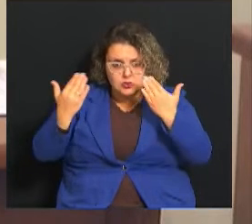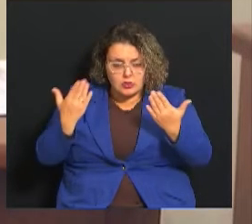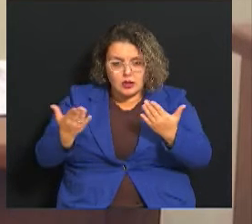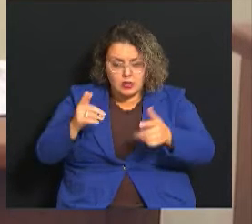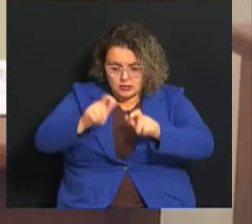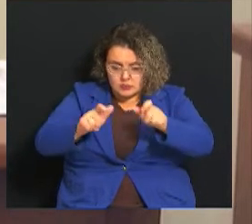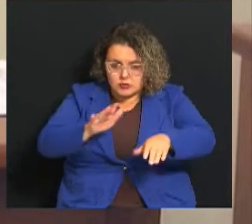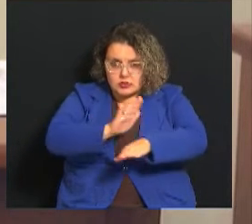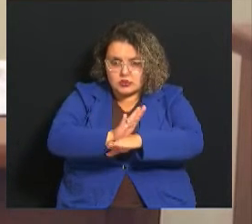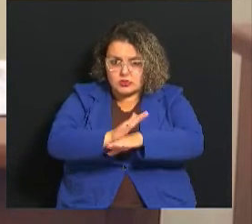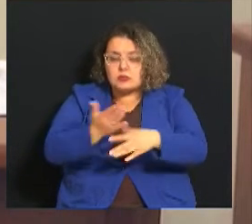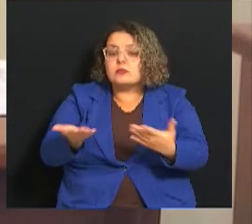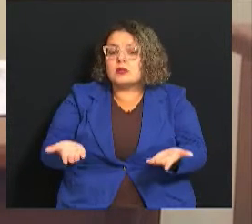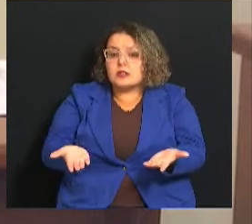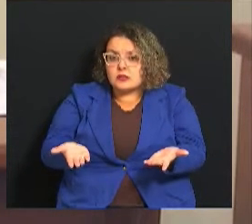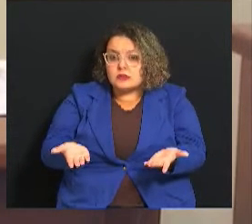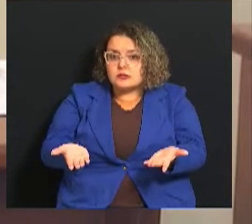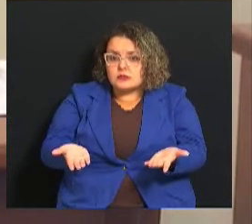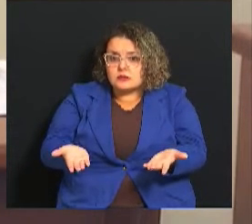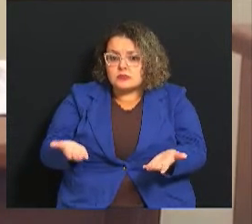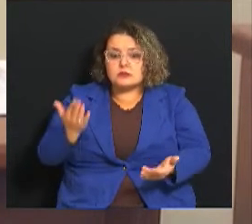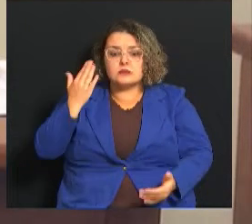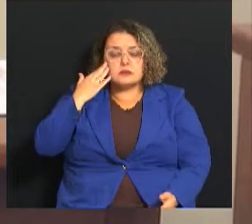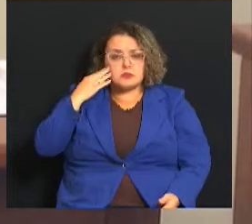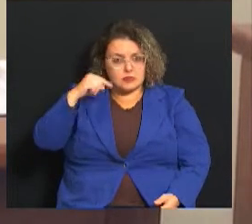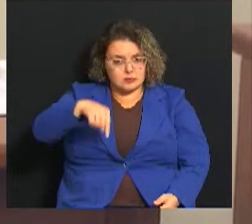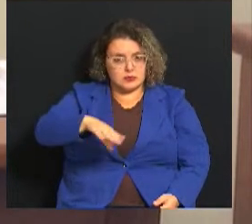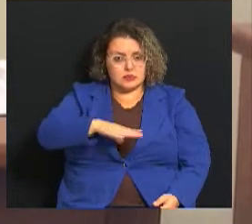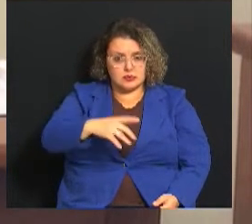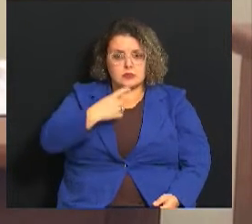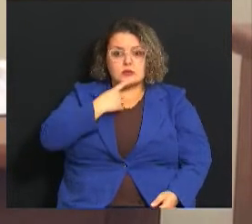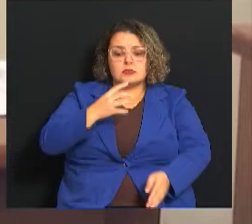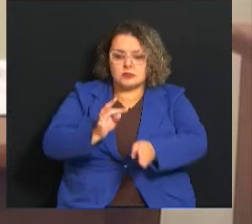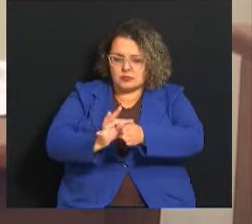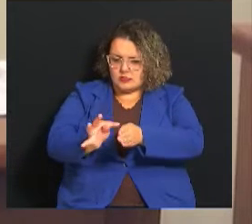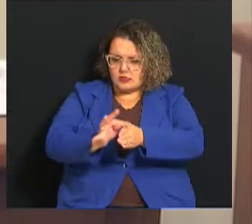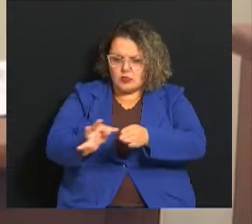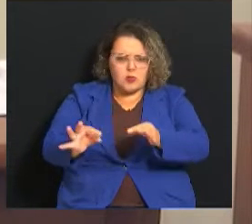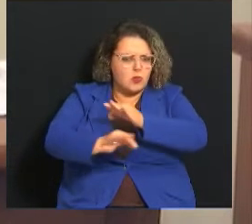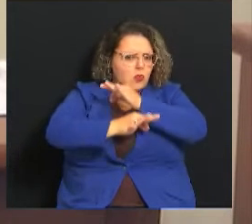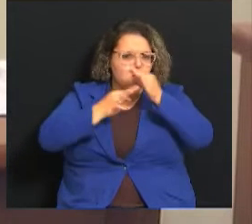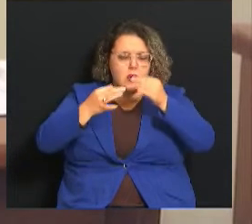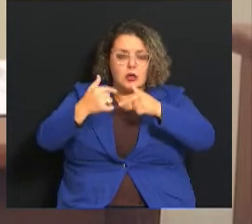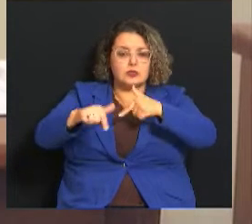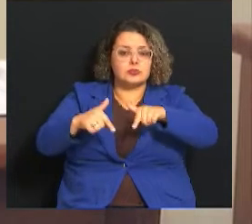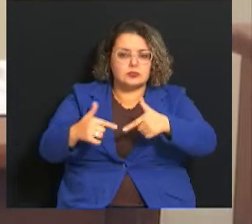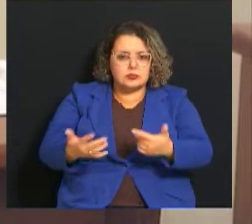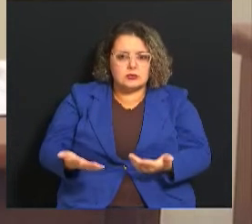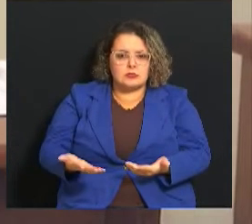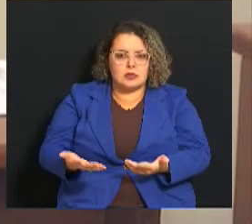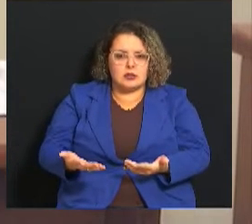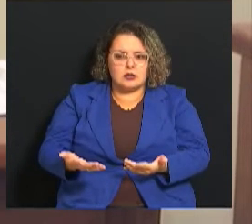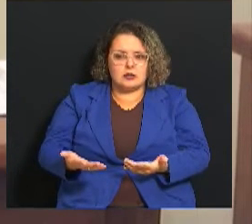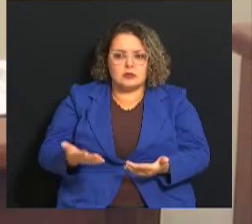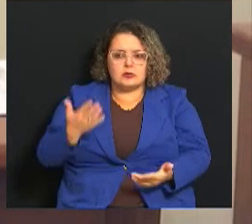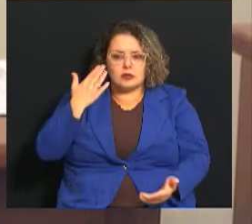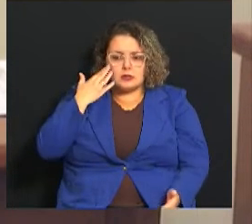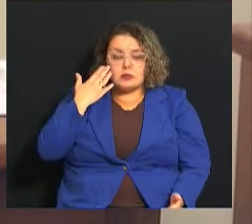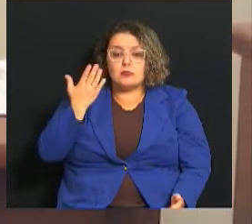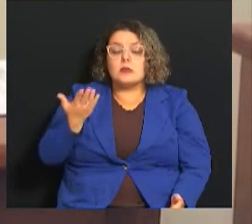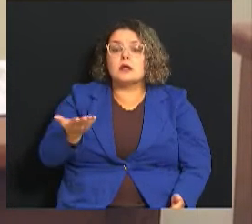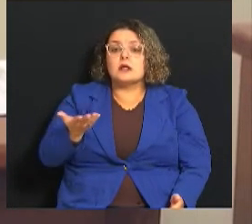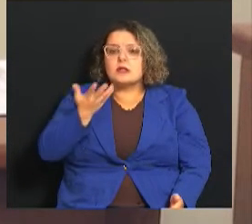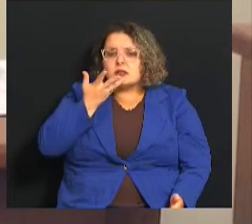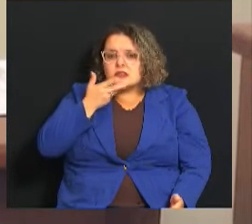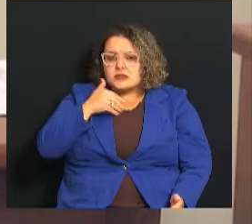ele. Nós sabemos que nós temos aqui em Campinas o Conselho Tutelar, que faz um ótimo trabalho, entendeu? Mas essa criança está